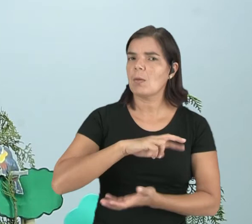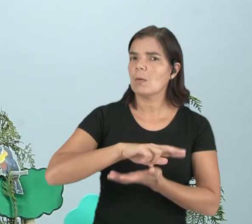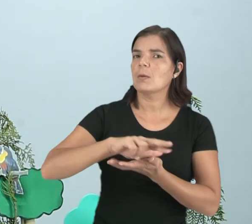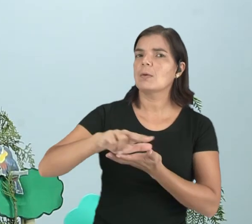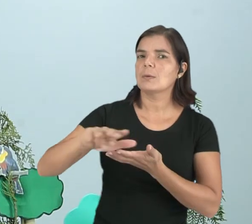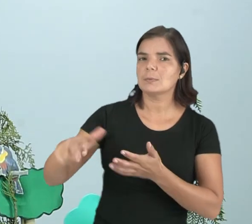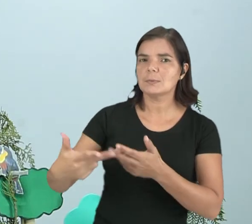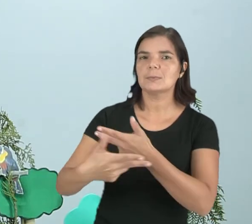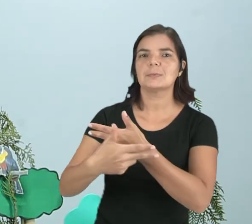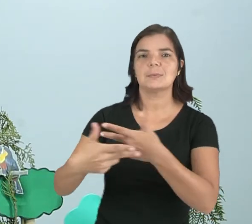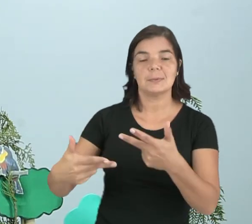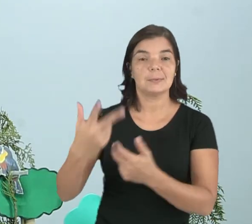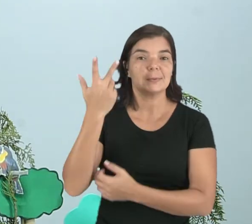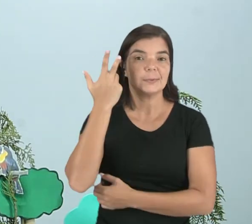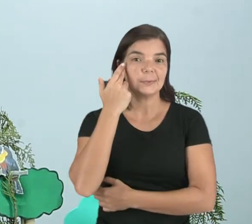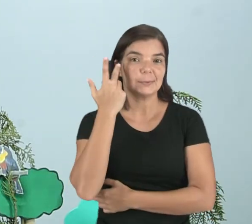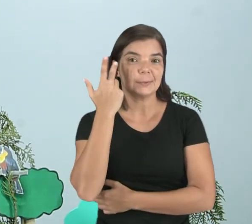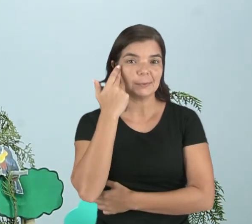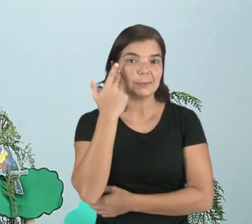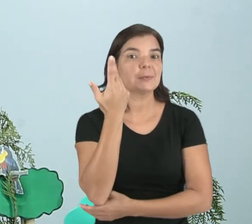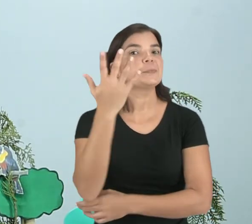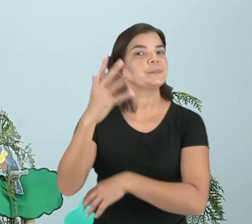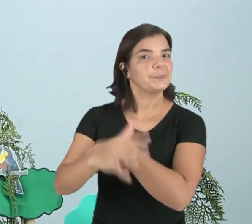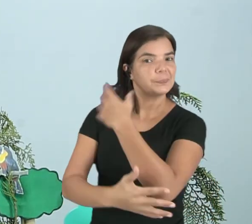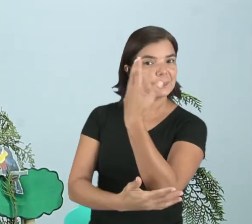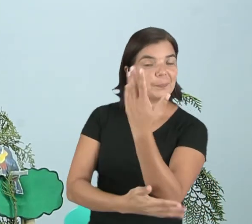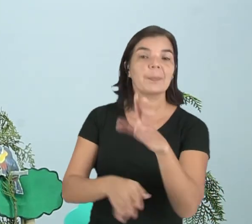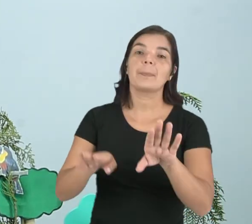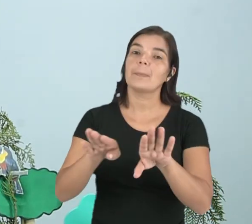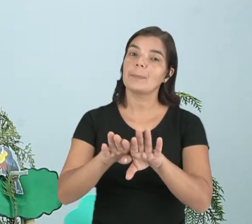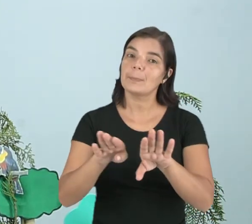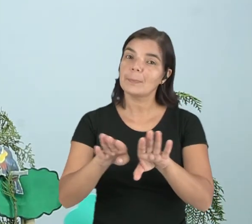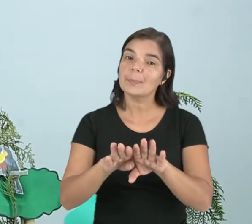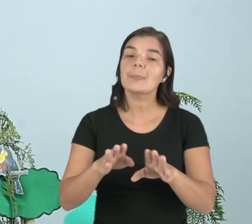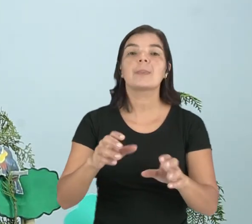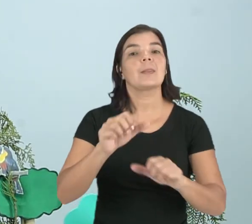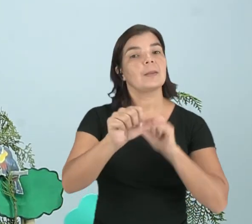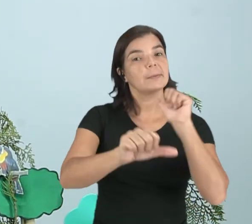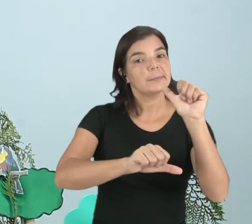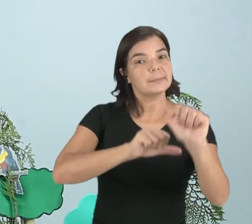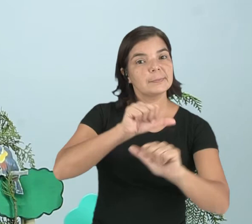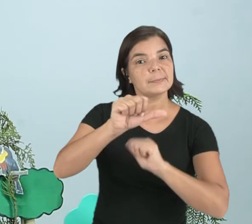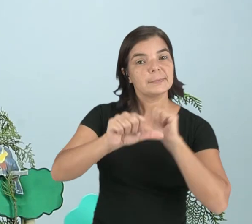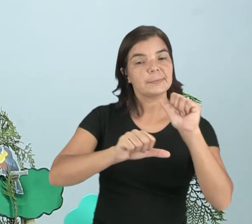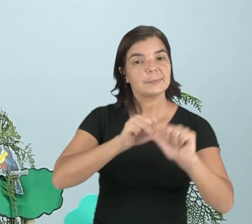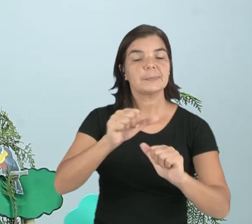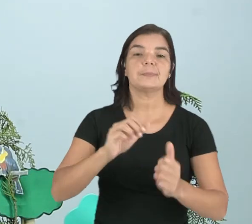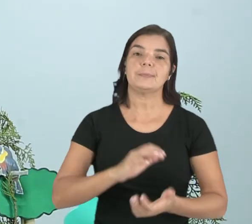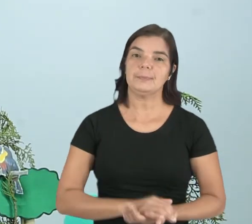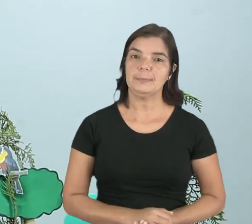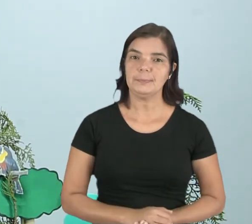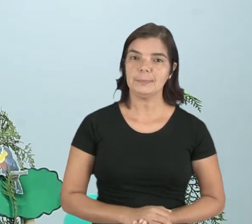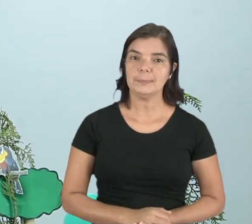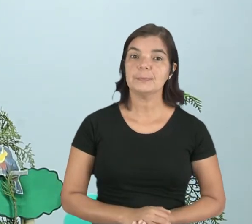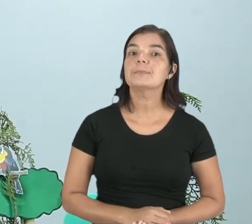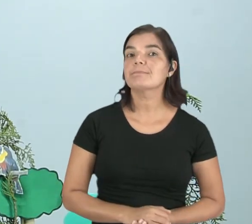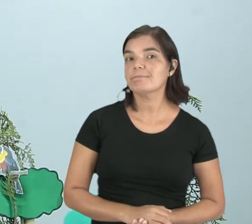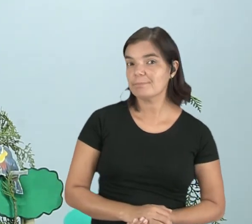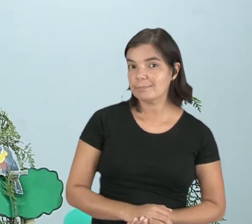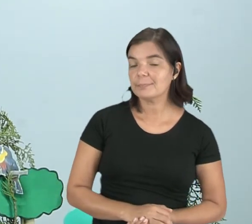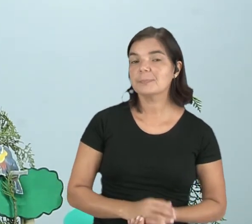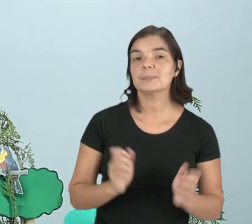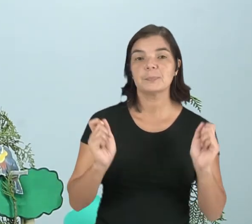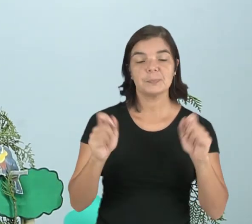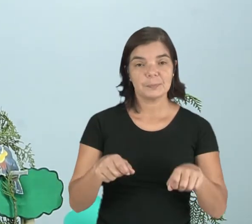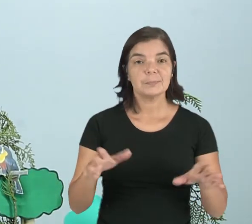vários elementos naturais da paisagem natural, mas também tem elementos culturais, elementos que